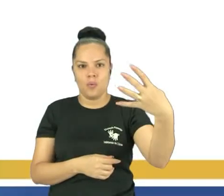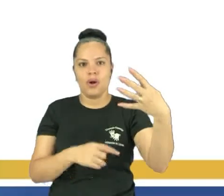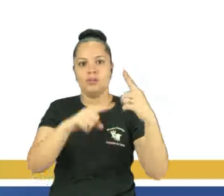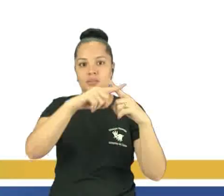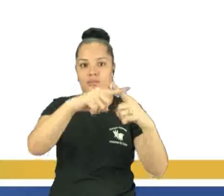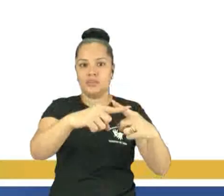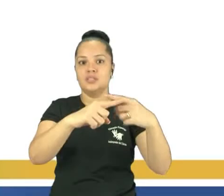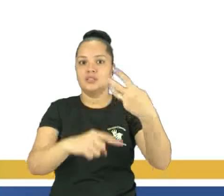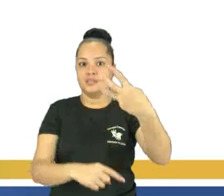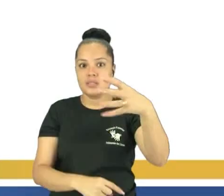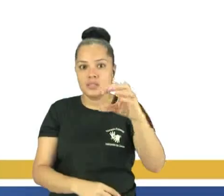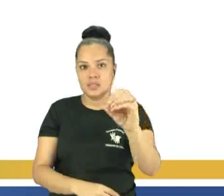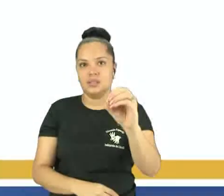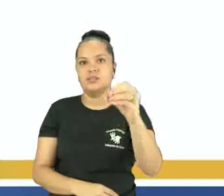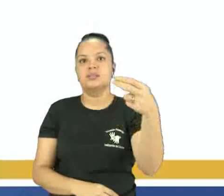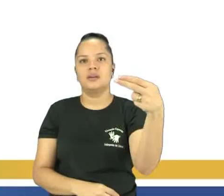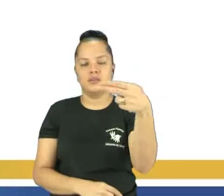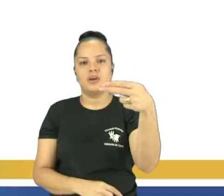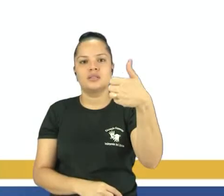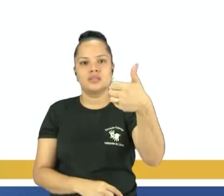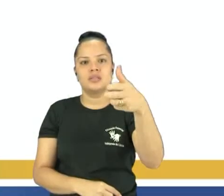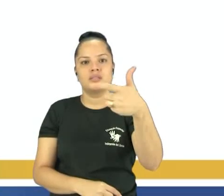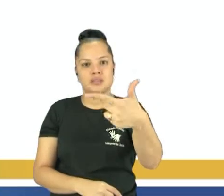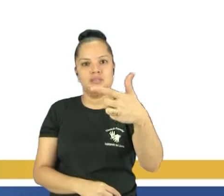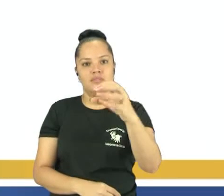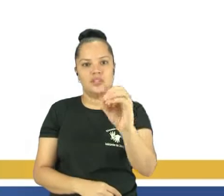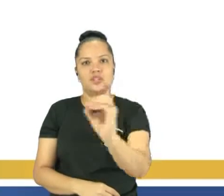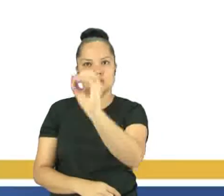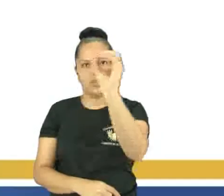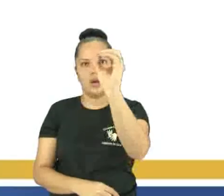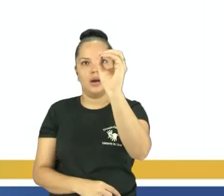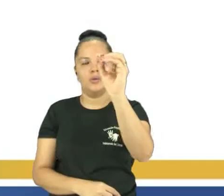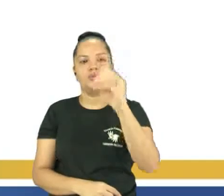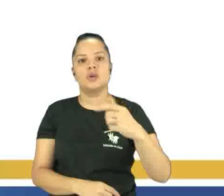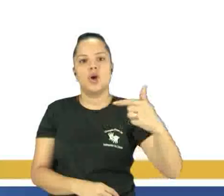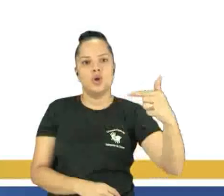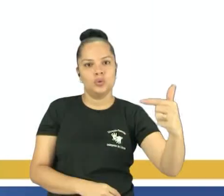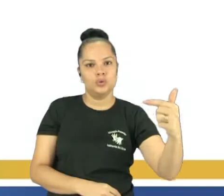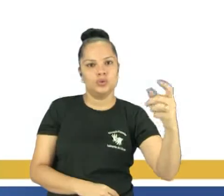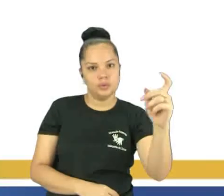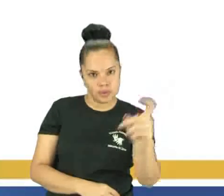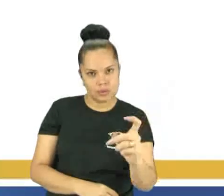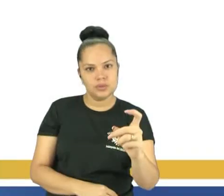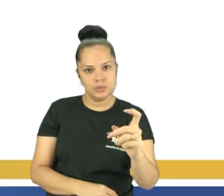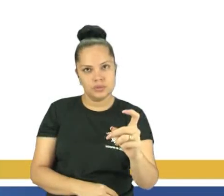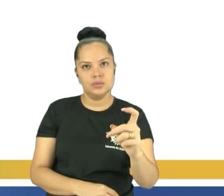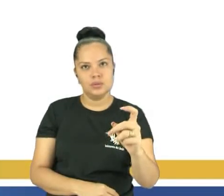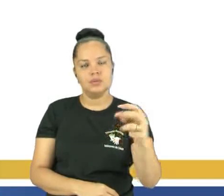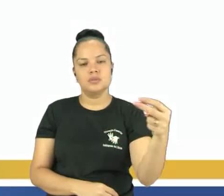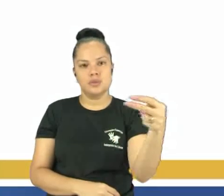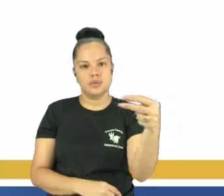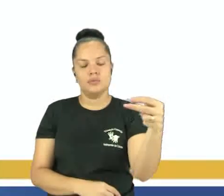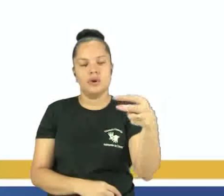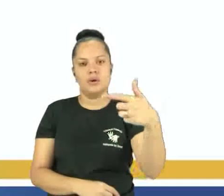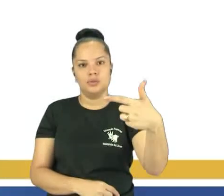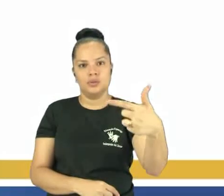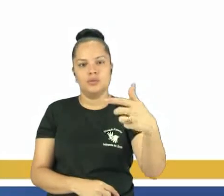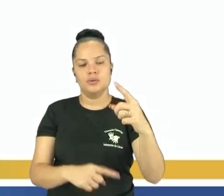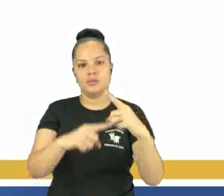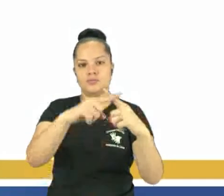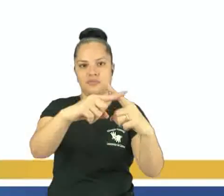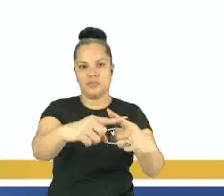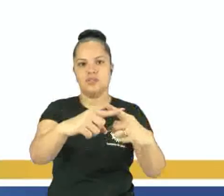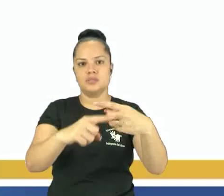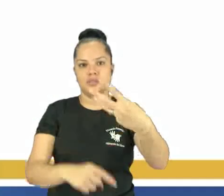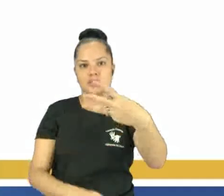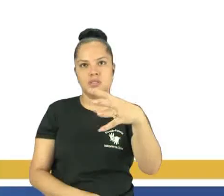pelo número 30, e 4 vezes 30 é igual a 120. O outro ângulo aí, né, o ângulo oculto, né, o ângulo que queremos